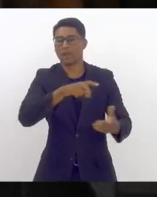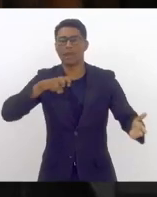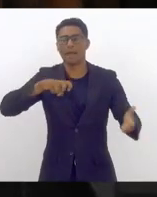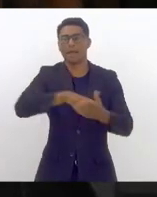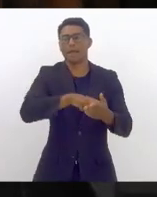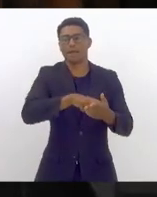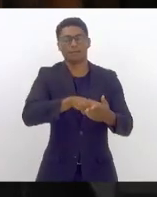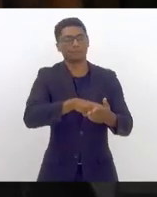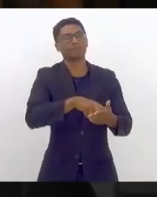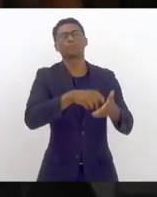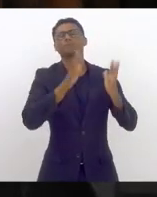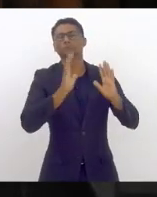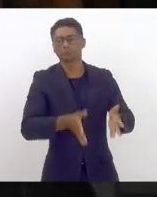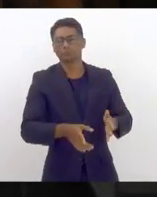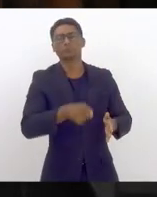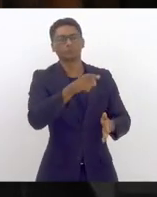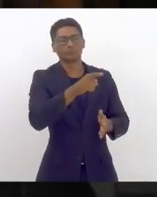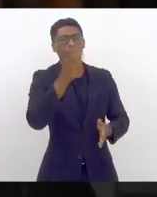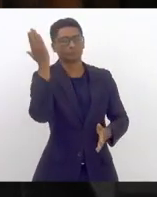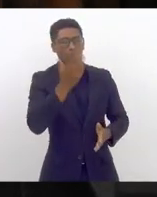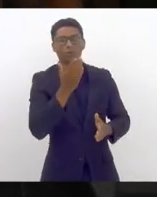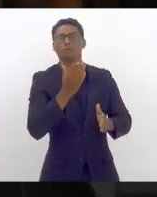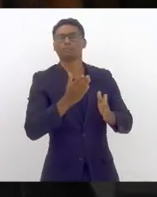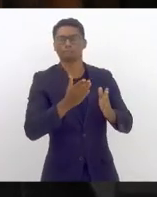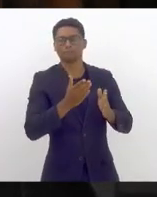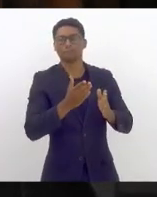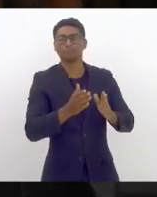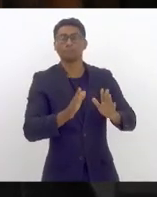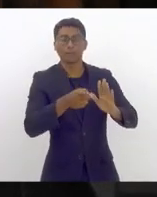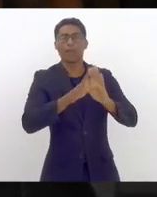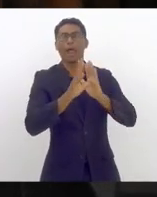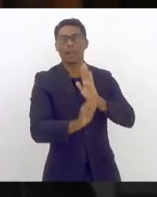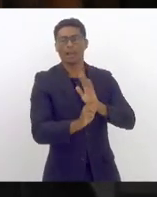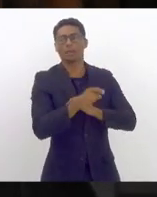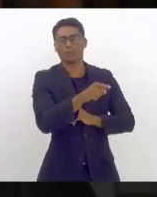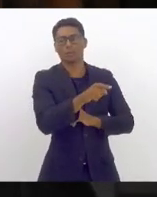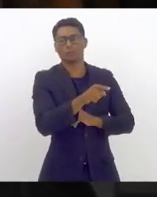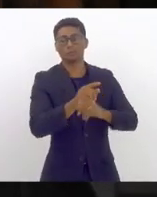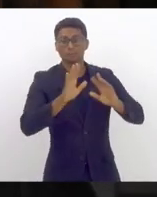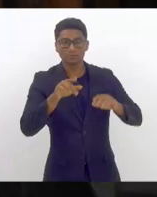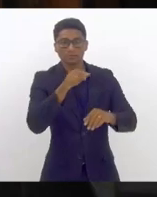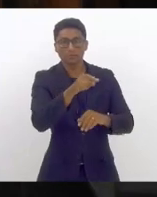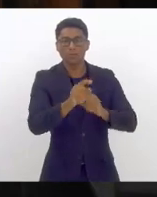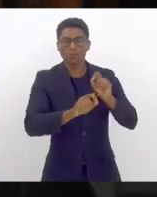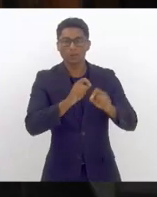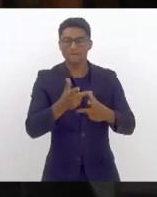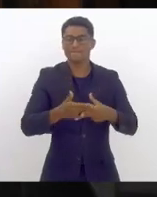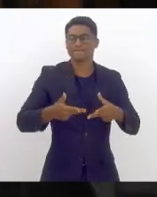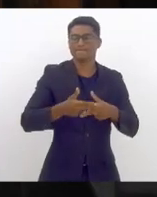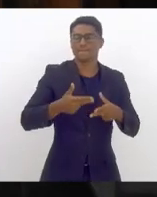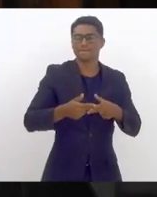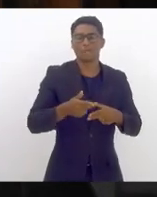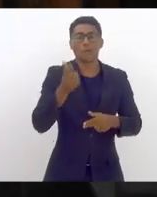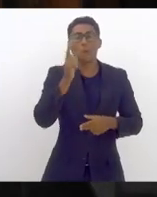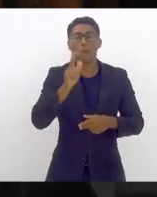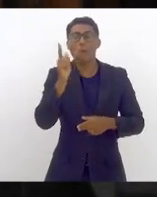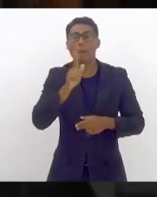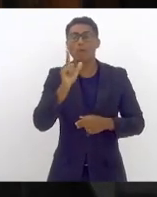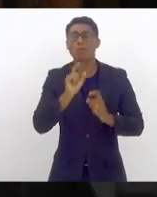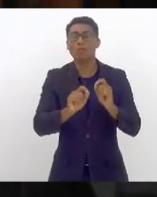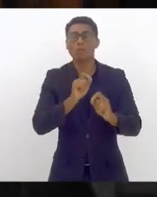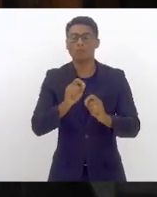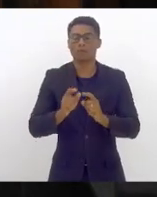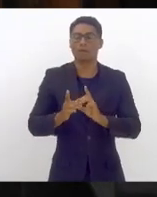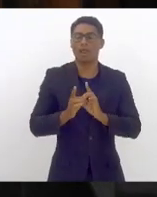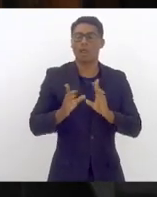ladrão condenado. Ele conseguiu, subvertendo o íter processual, conseguiu se livrar